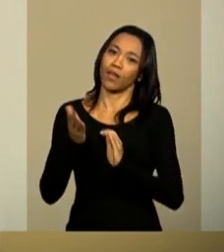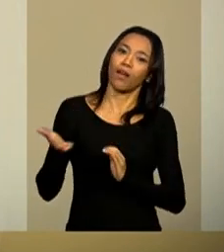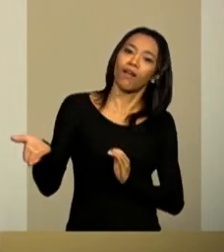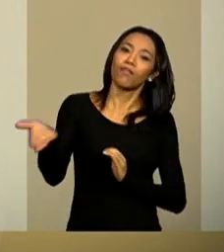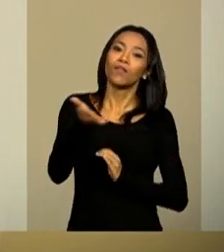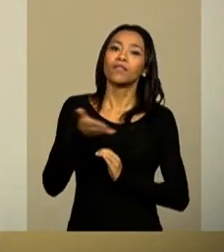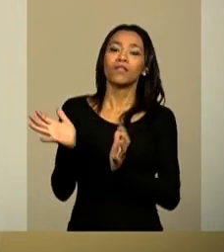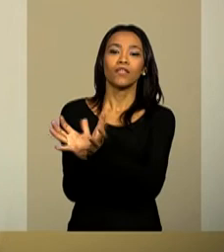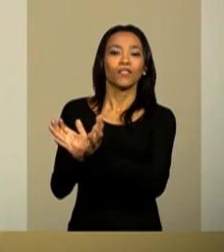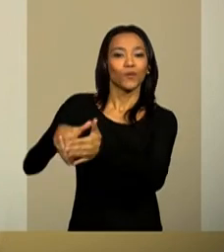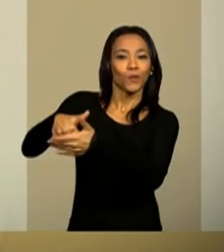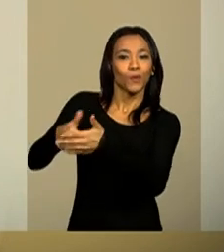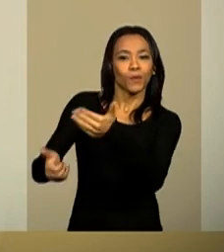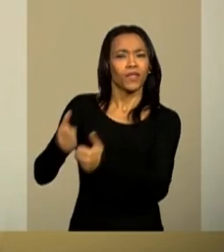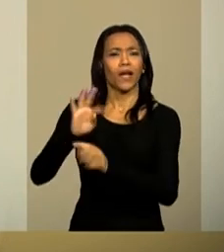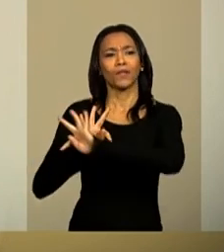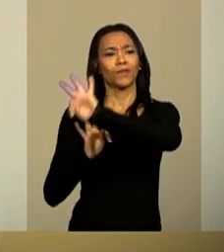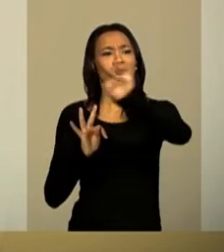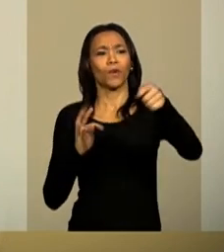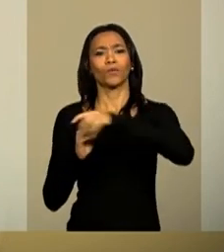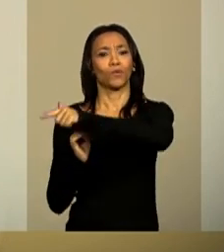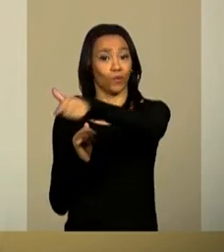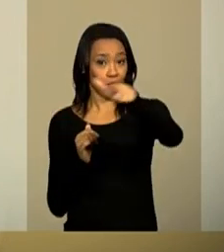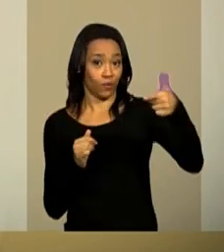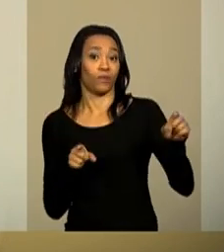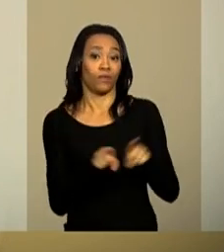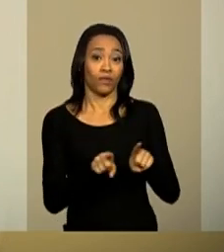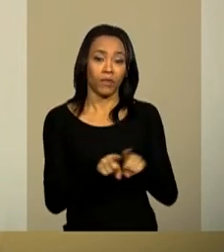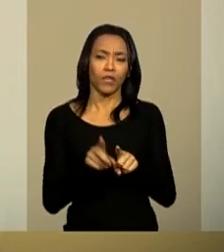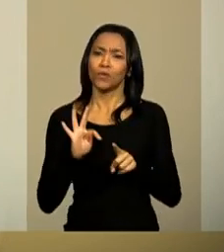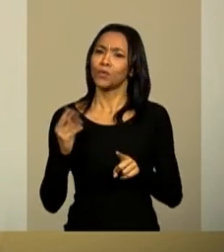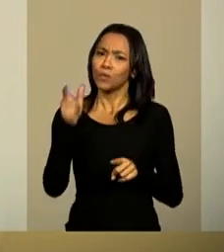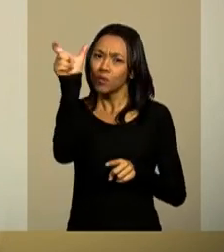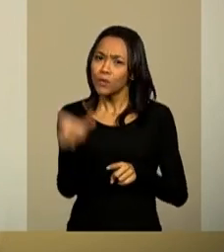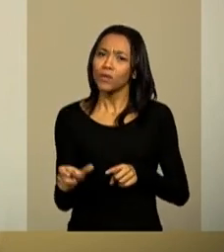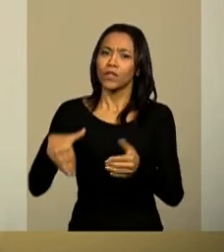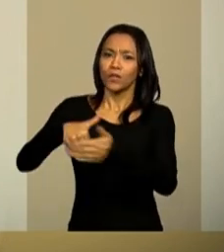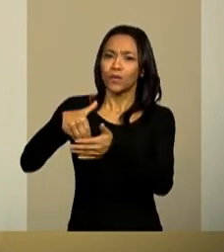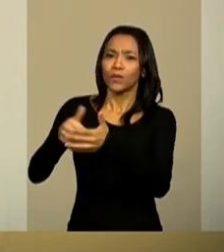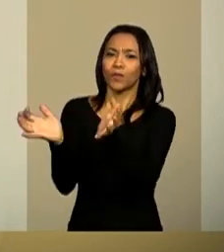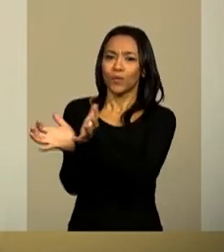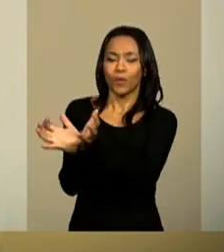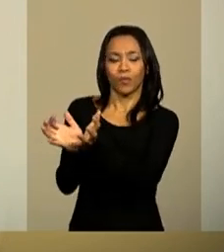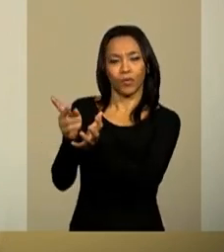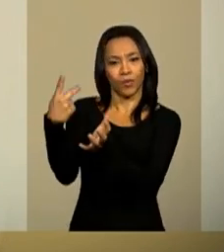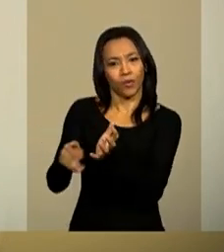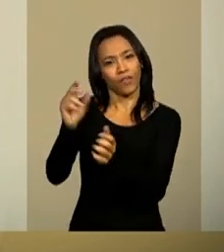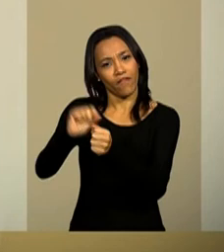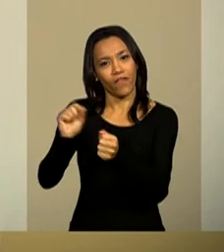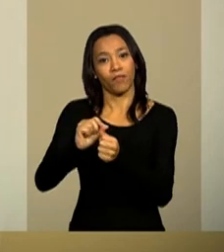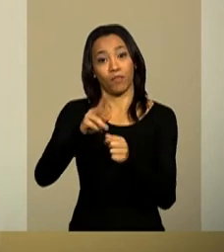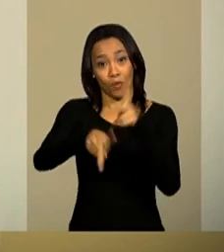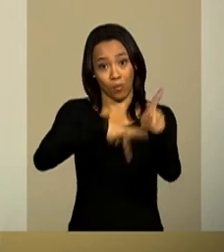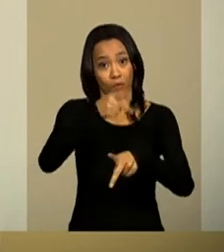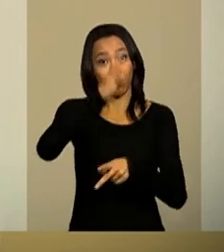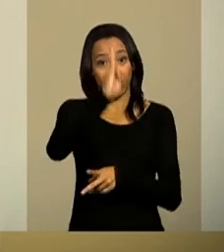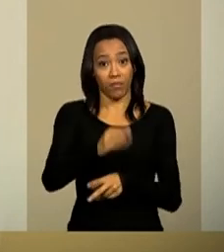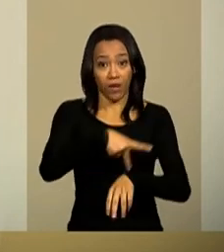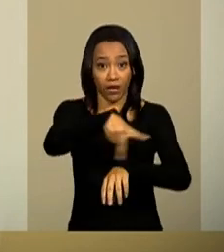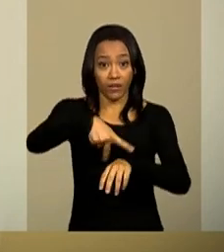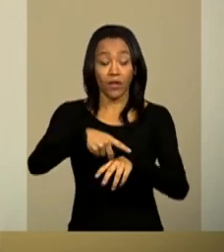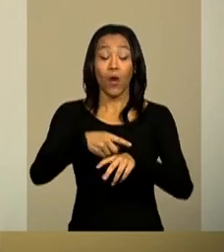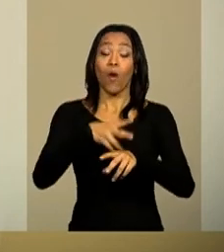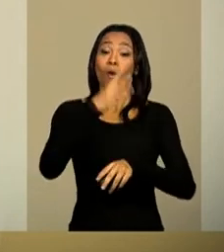a todos os desportistas tudo o que vocês têm feito por nosso povo e por nosso país. O